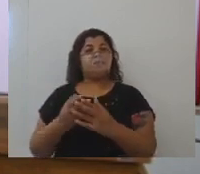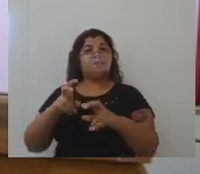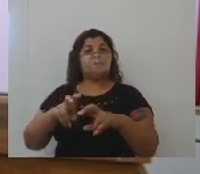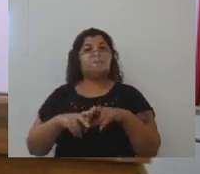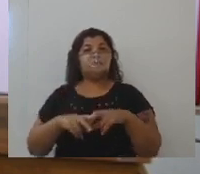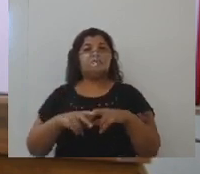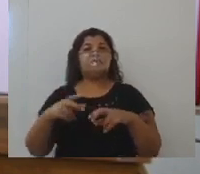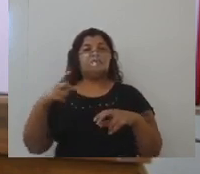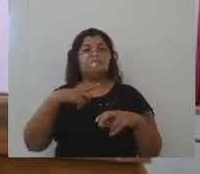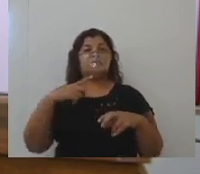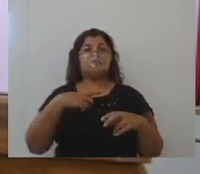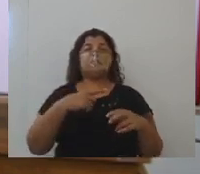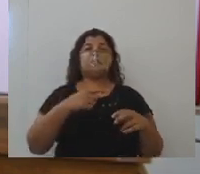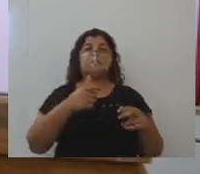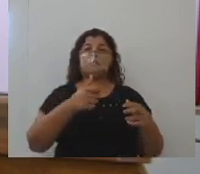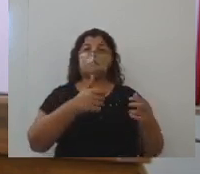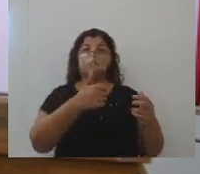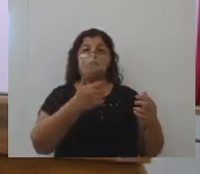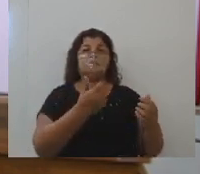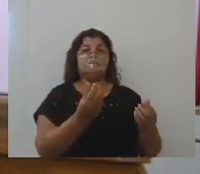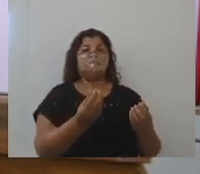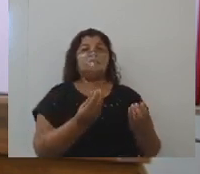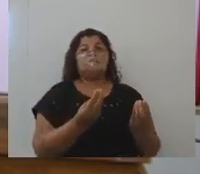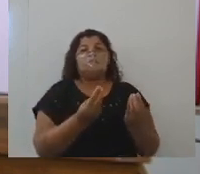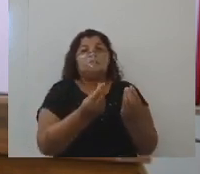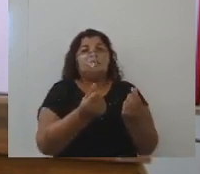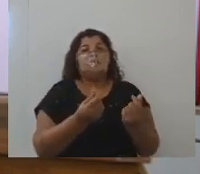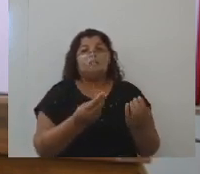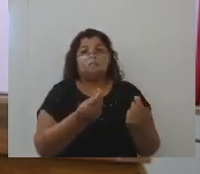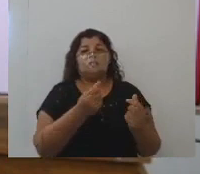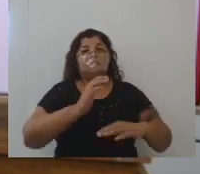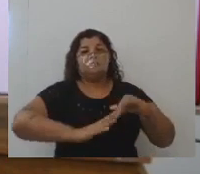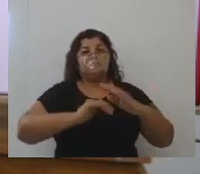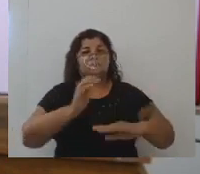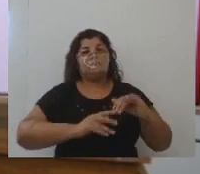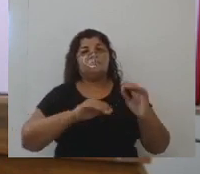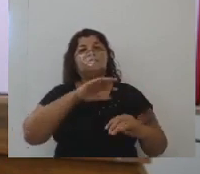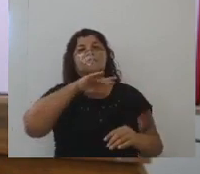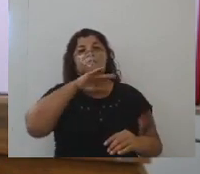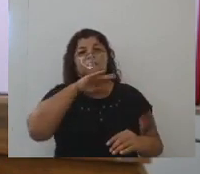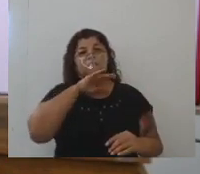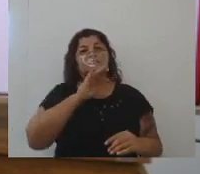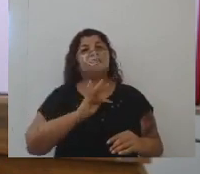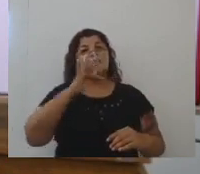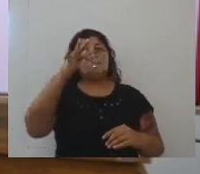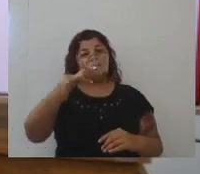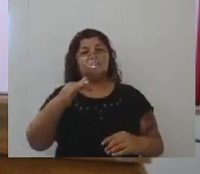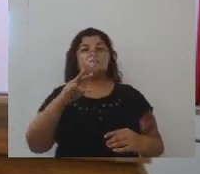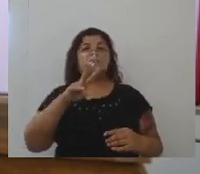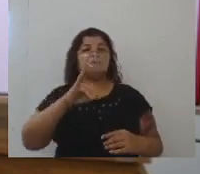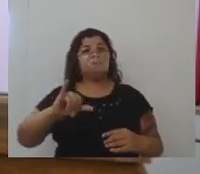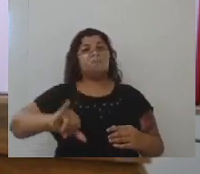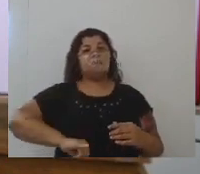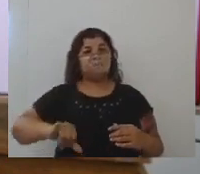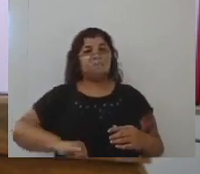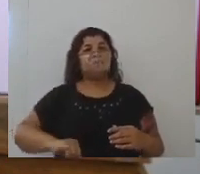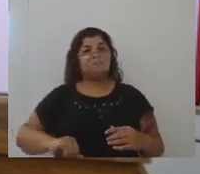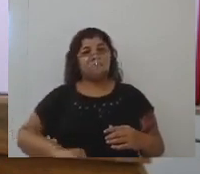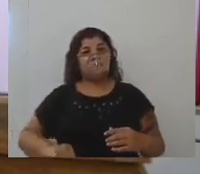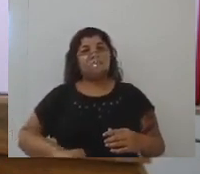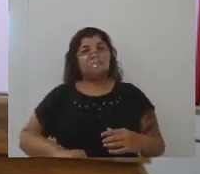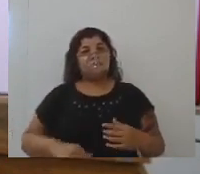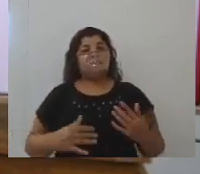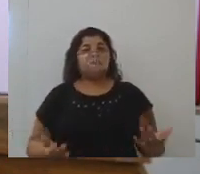tenham baixa qualificação profissional e essa baixa qualificação profissional vai ser cobrada deles no futuro, tá certo? E